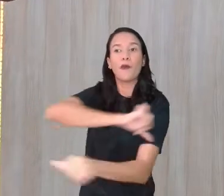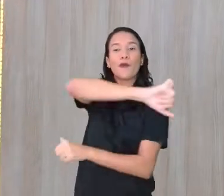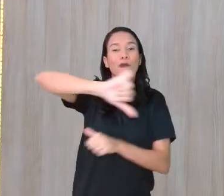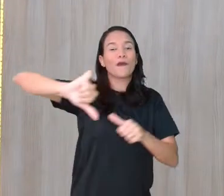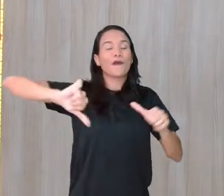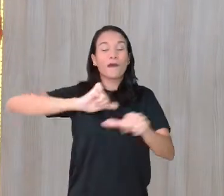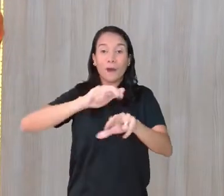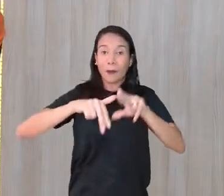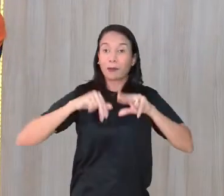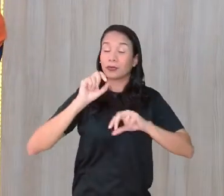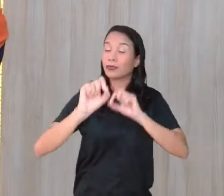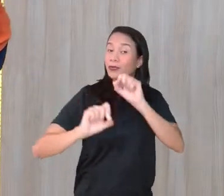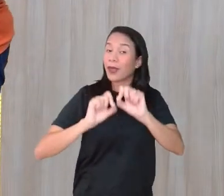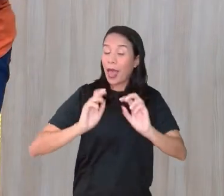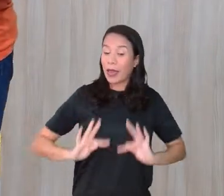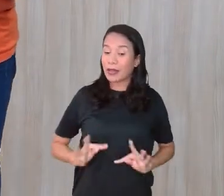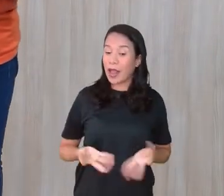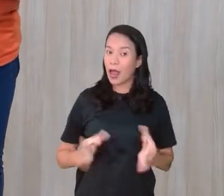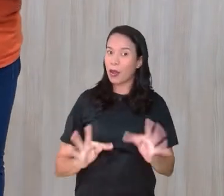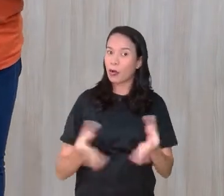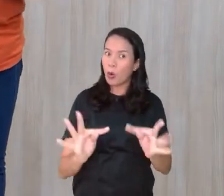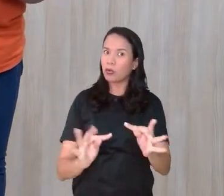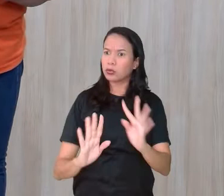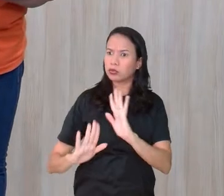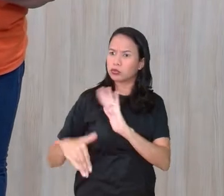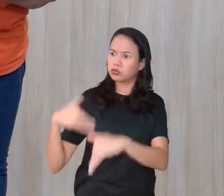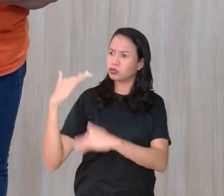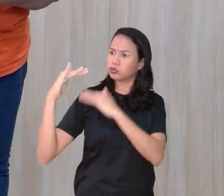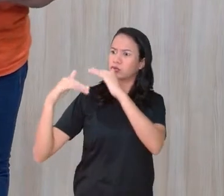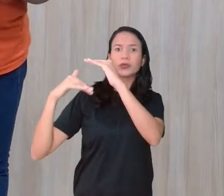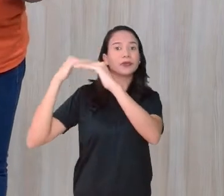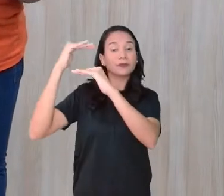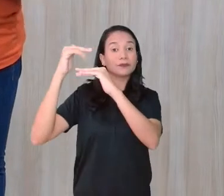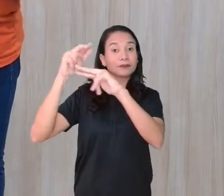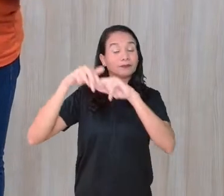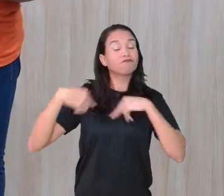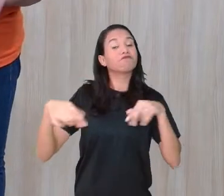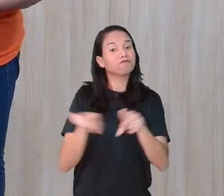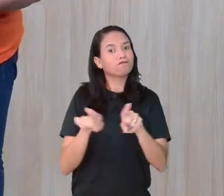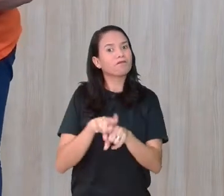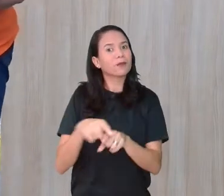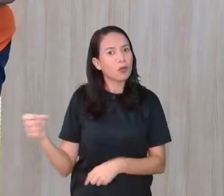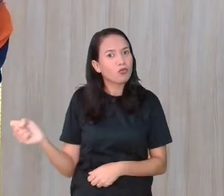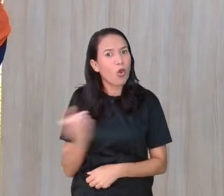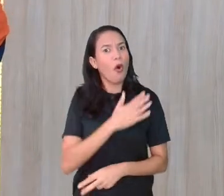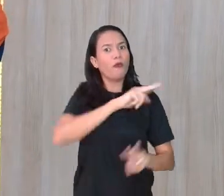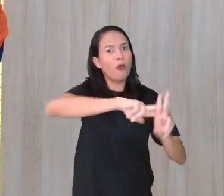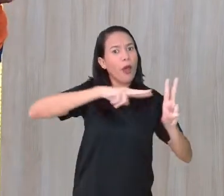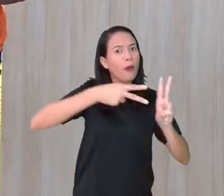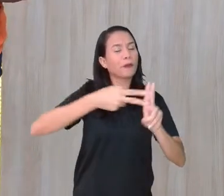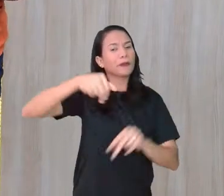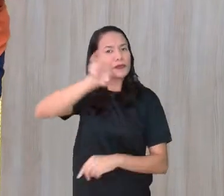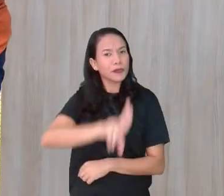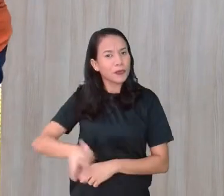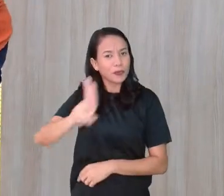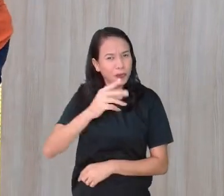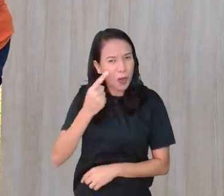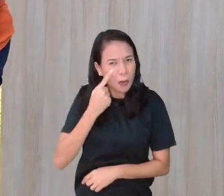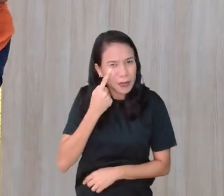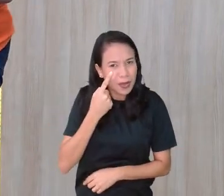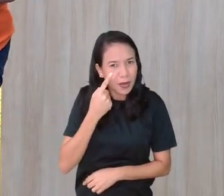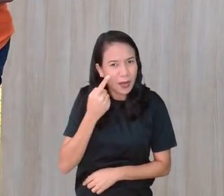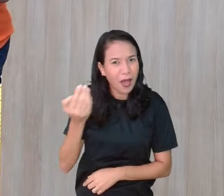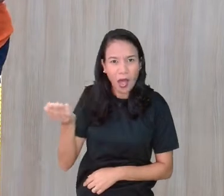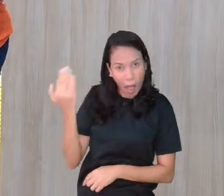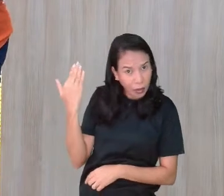mais, essa tecnologia ela está avançando e trazendo muito mais recurso. Veja que antes a gente não tinha